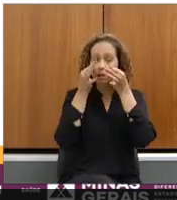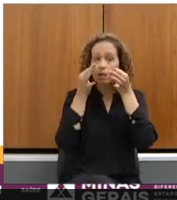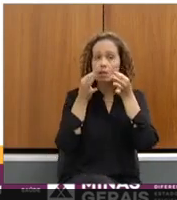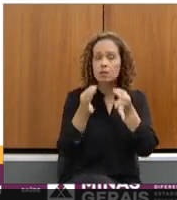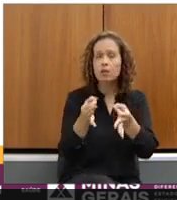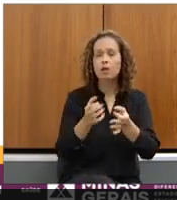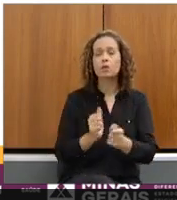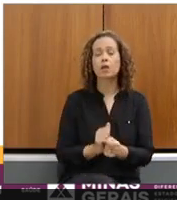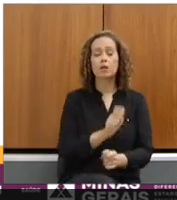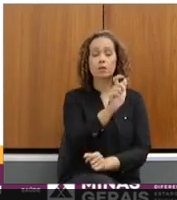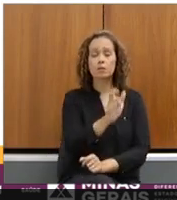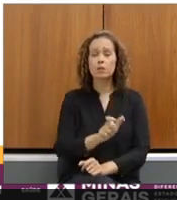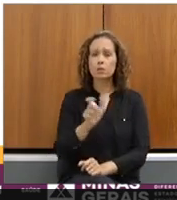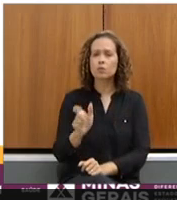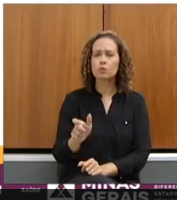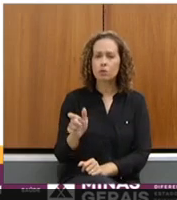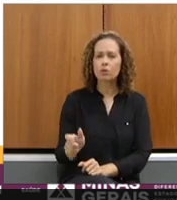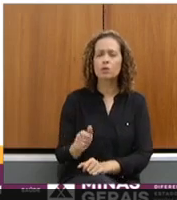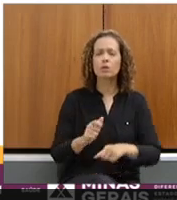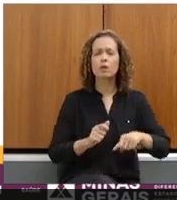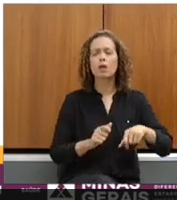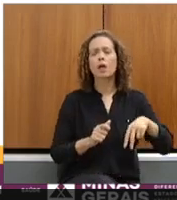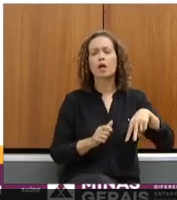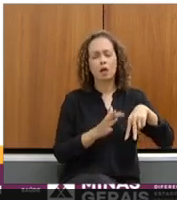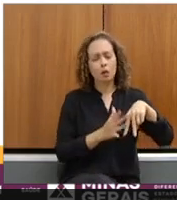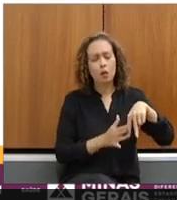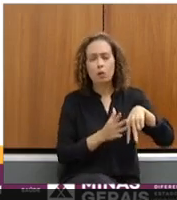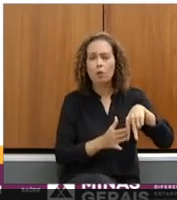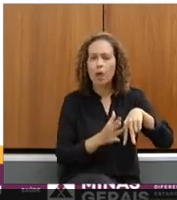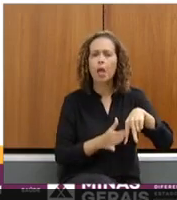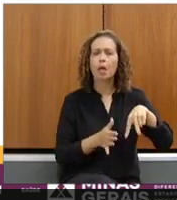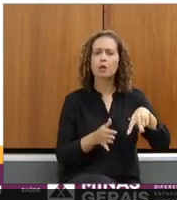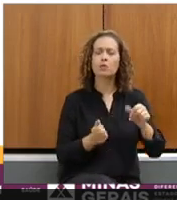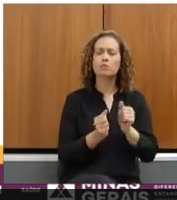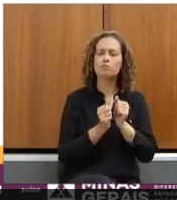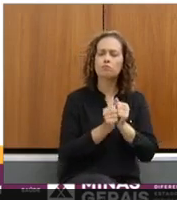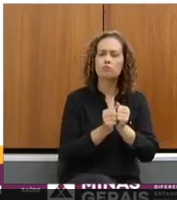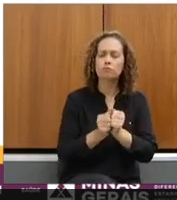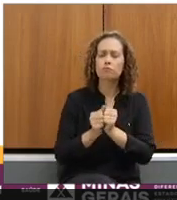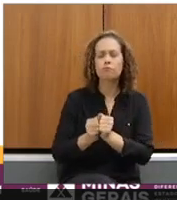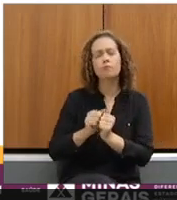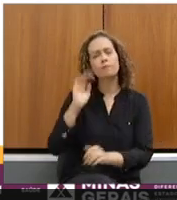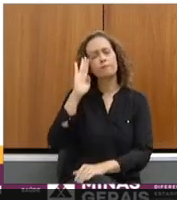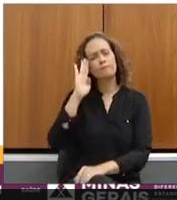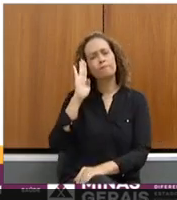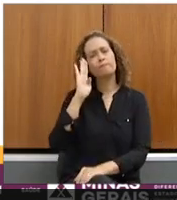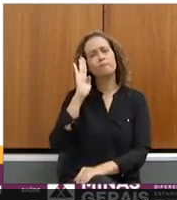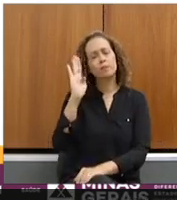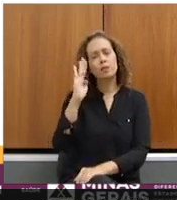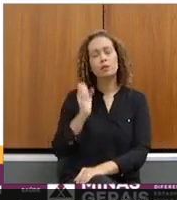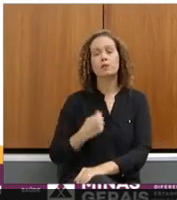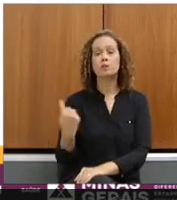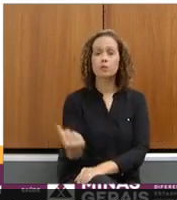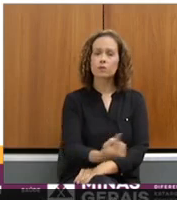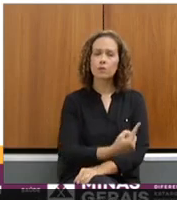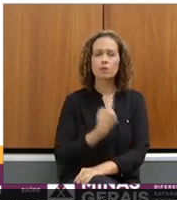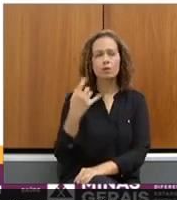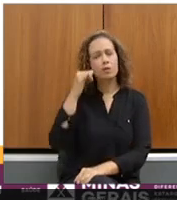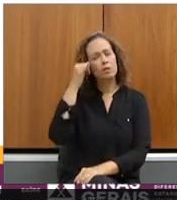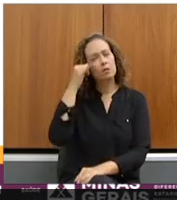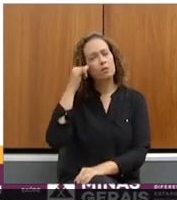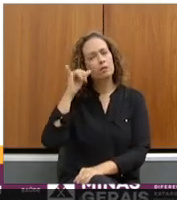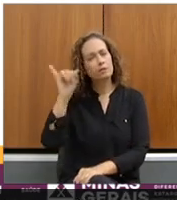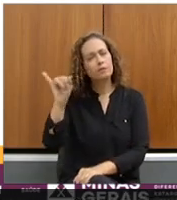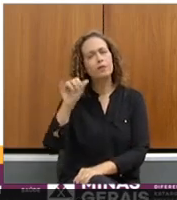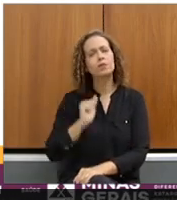acompanhar os pacientes contactantes daqueles que tem sintoma que isso é fundamental para que a gente é vite